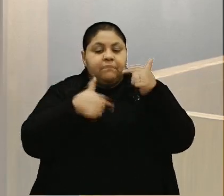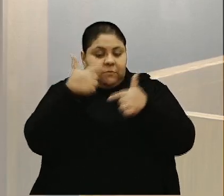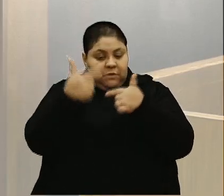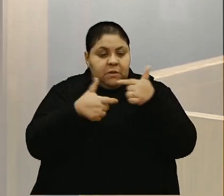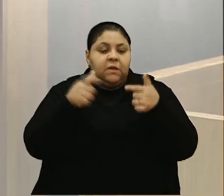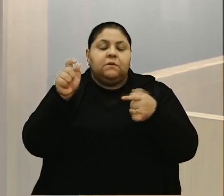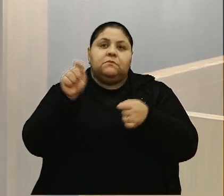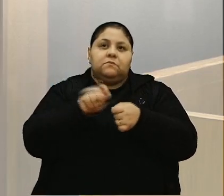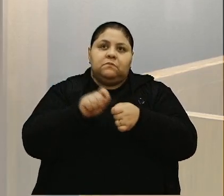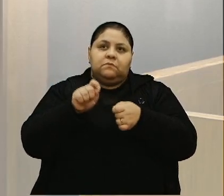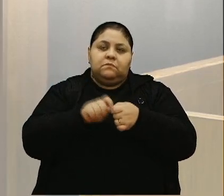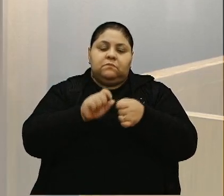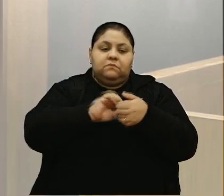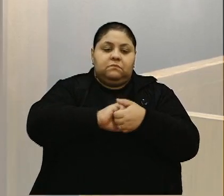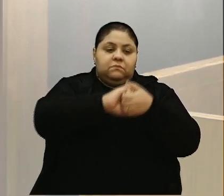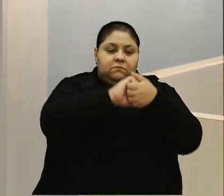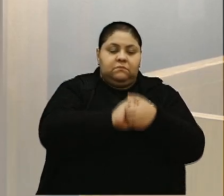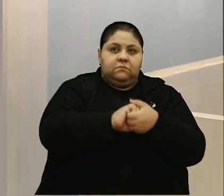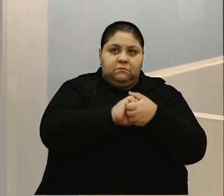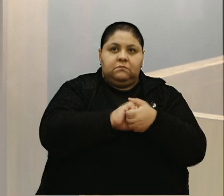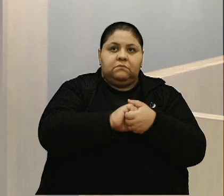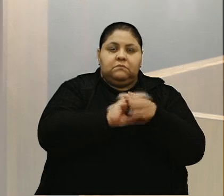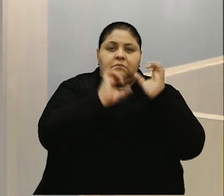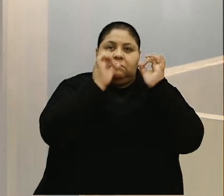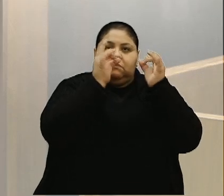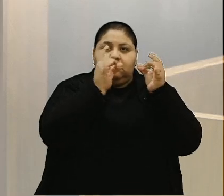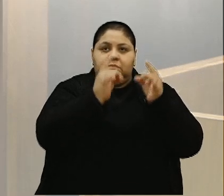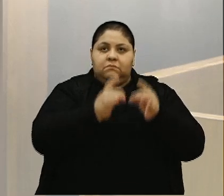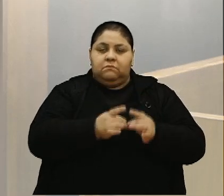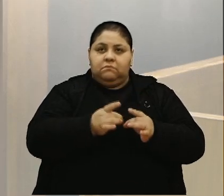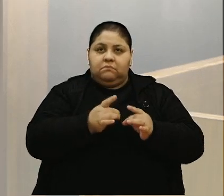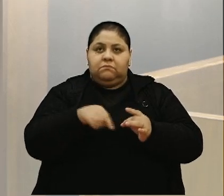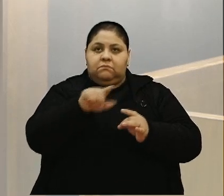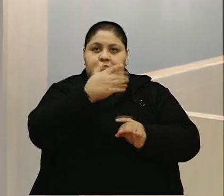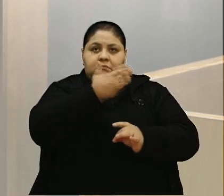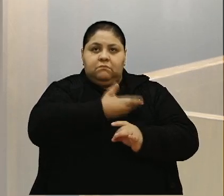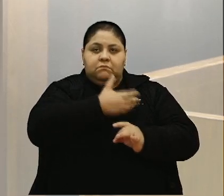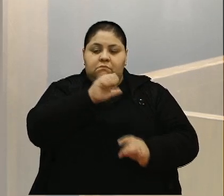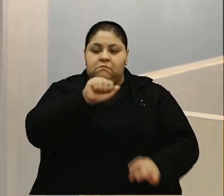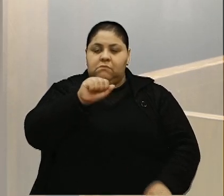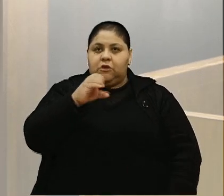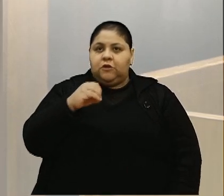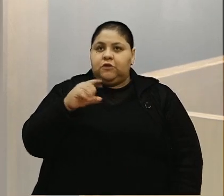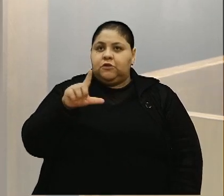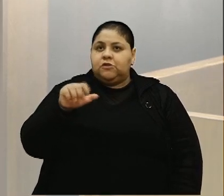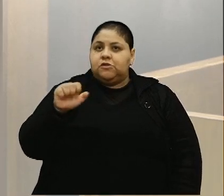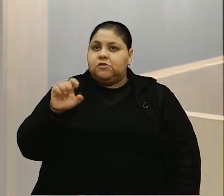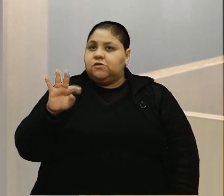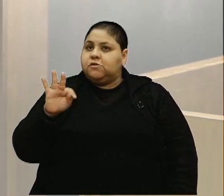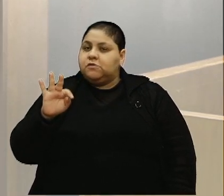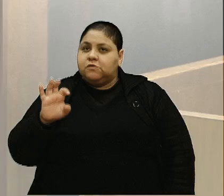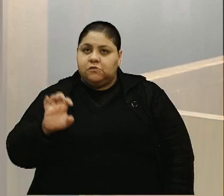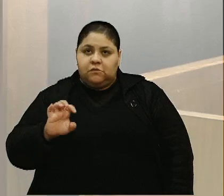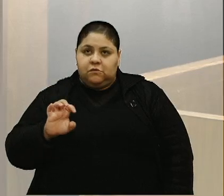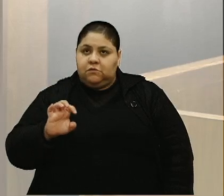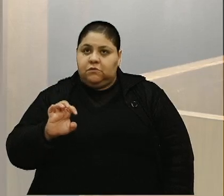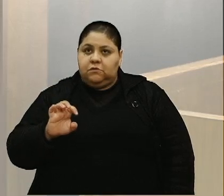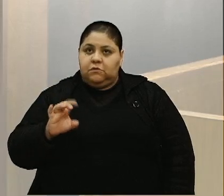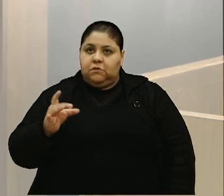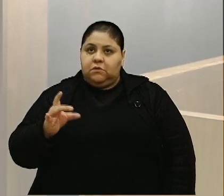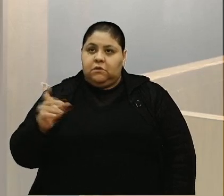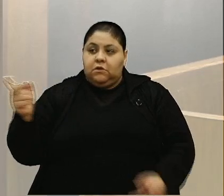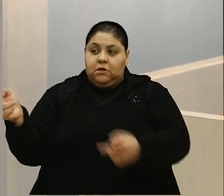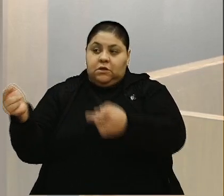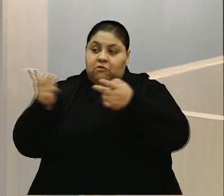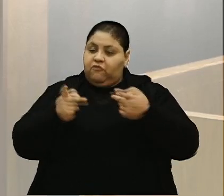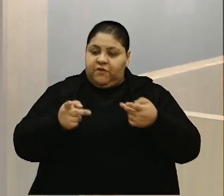realizado, cumprimentar em especial o nosso amigo Solete também, que nem vem muito aqui na prefeitura porque